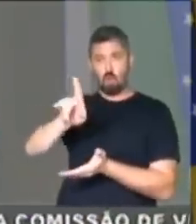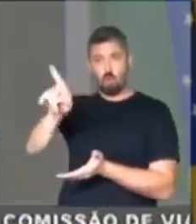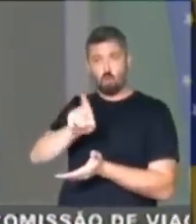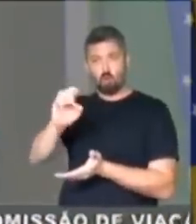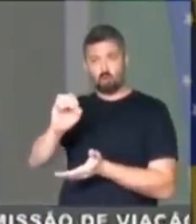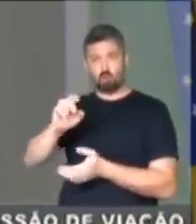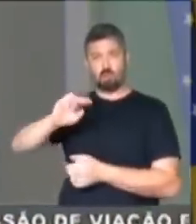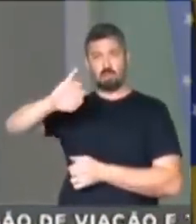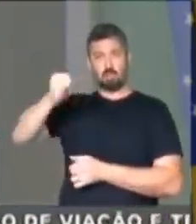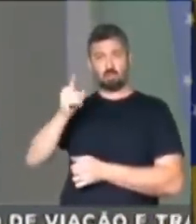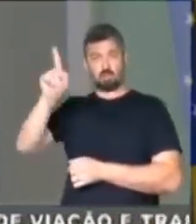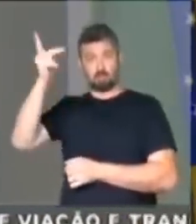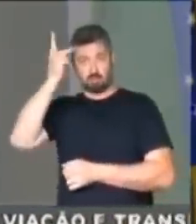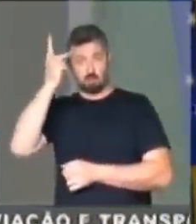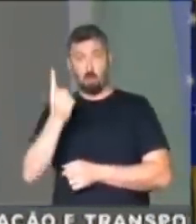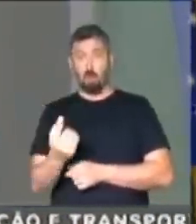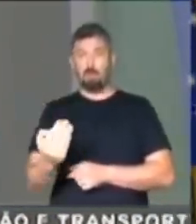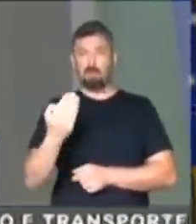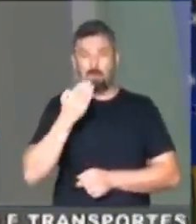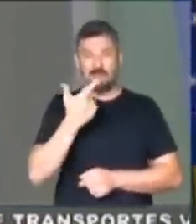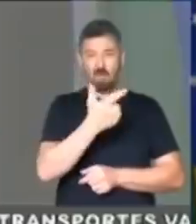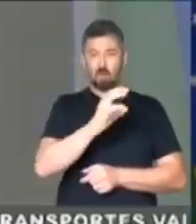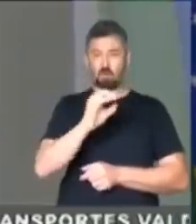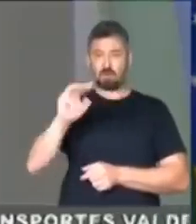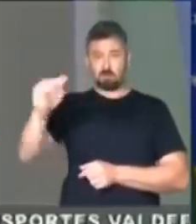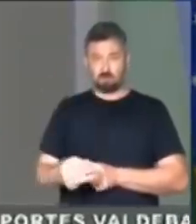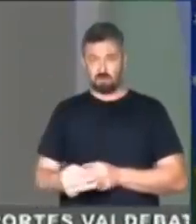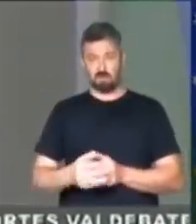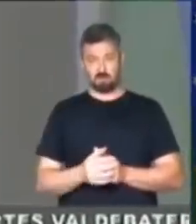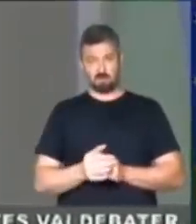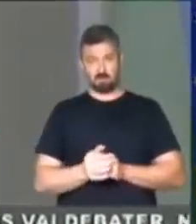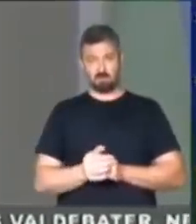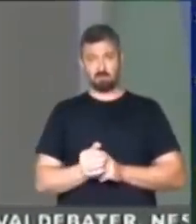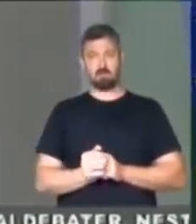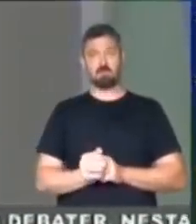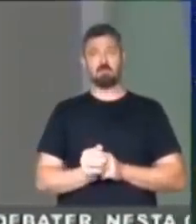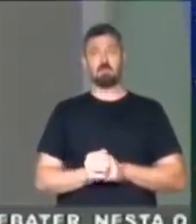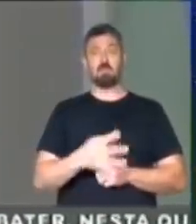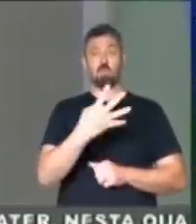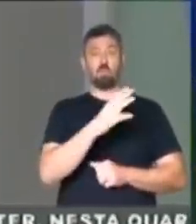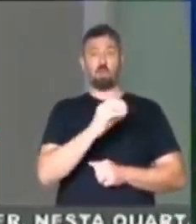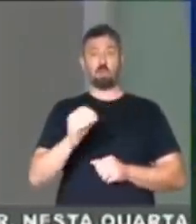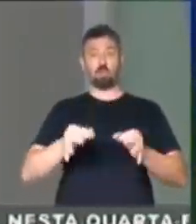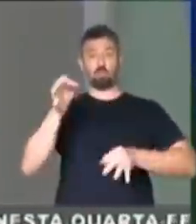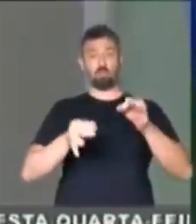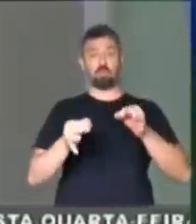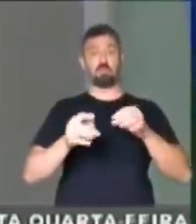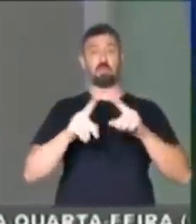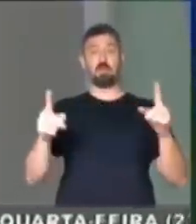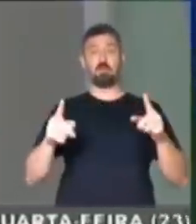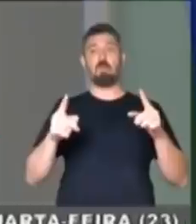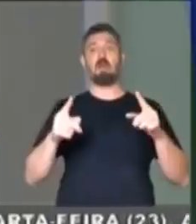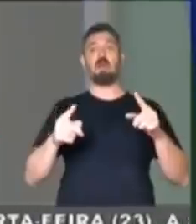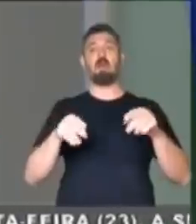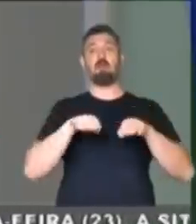TJ de São Paulo, no custo de 1 bilhão e 200 milhões de reais. Que tem 400 juízes, mas vai ter vaga para 1.200